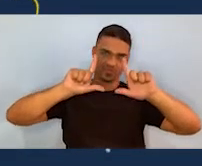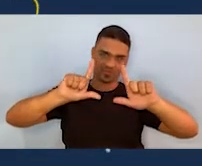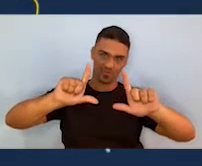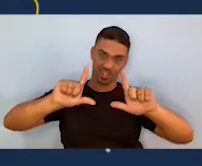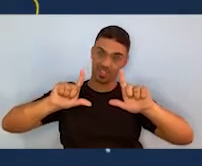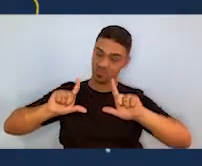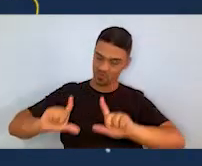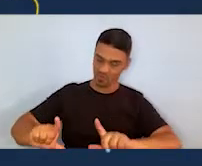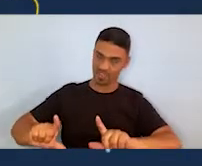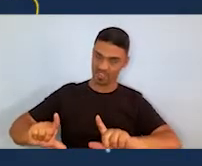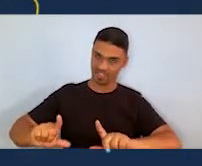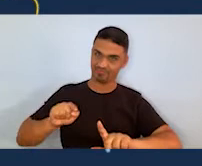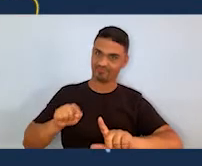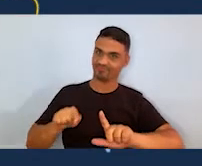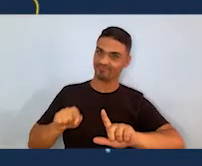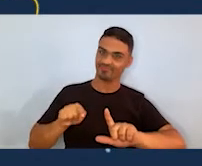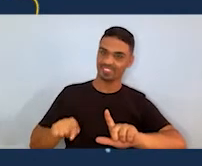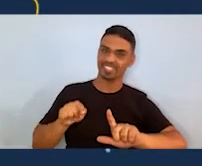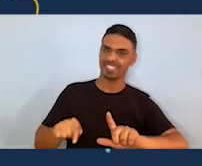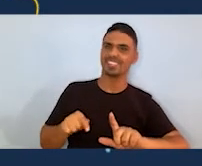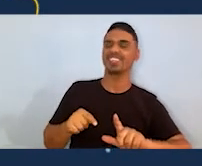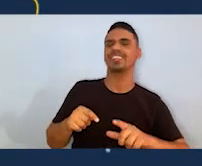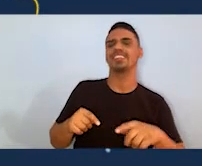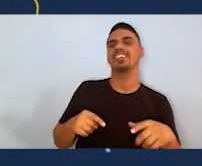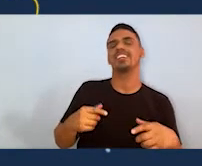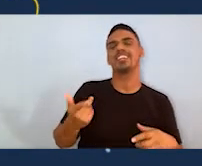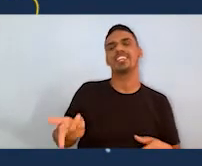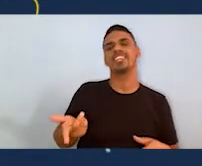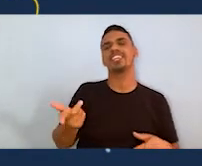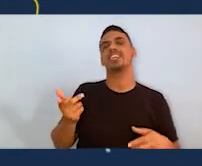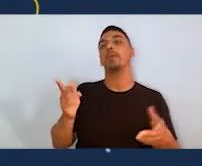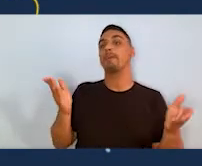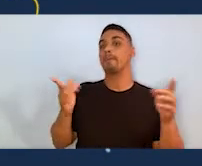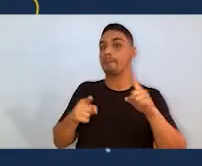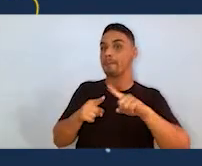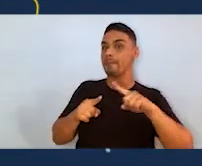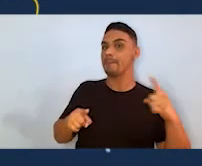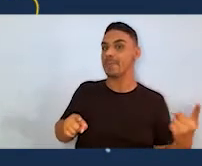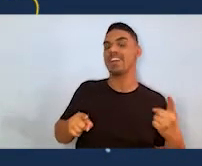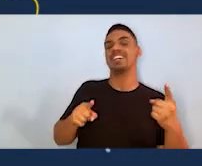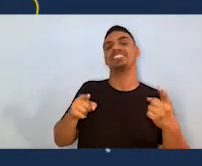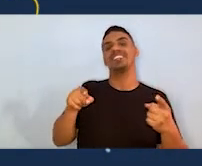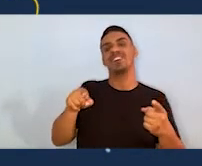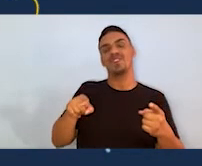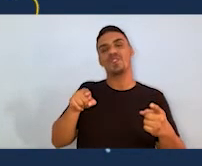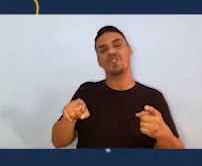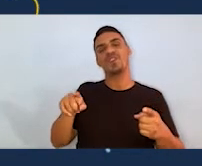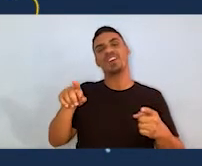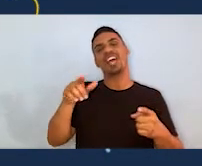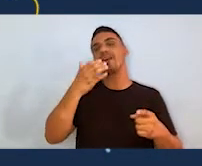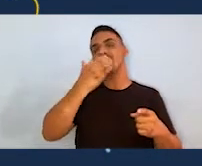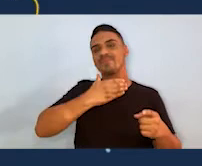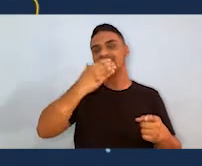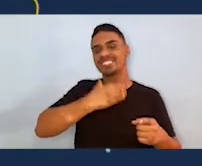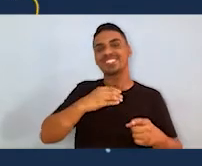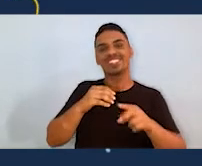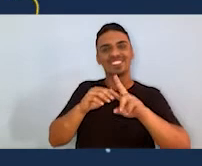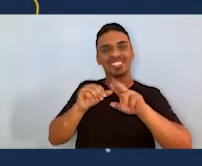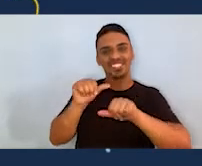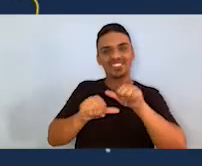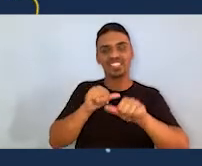Só que agora a gente vai ter uma coisa um pouco mais assim, porque a maçãzinha vai começar a subir. Opa!